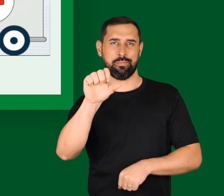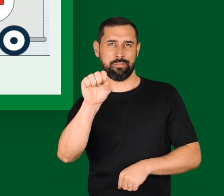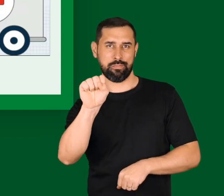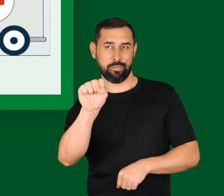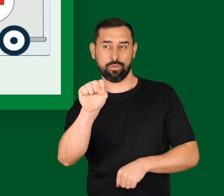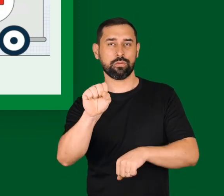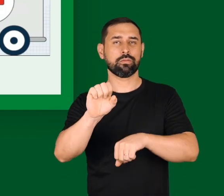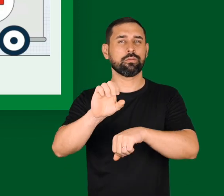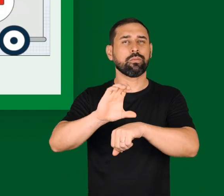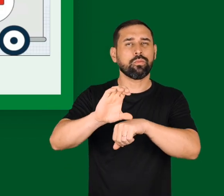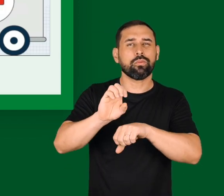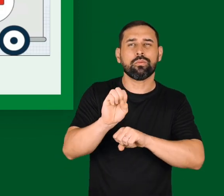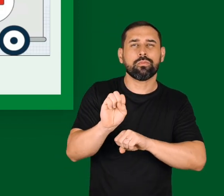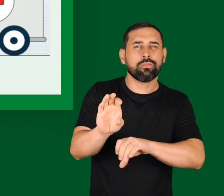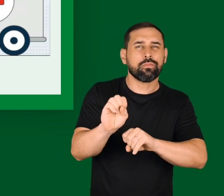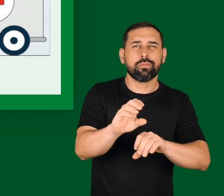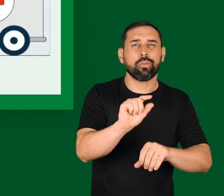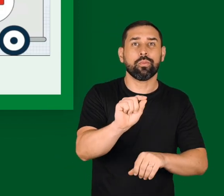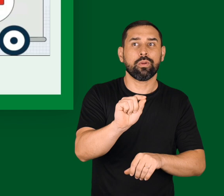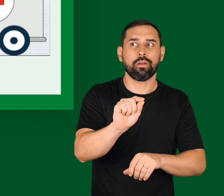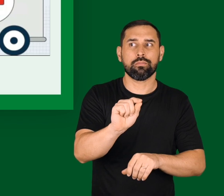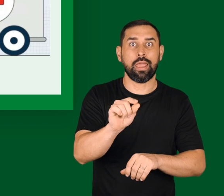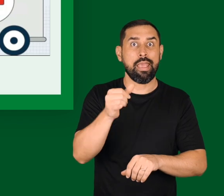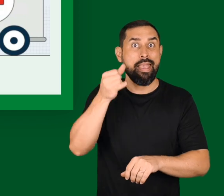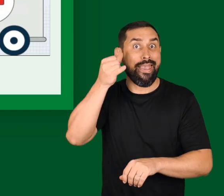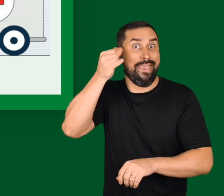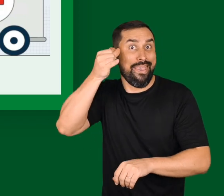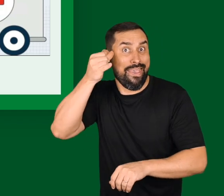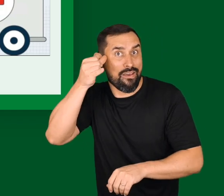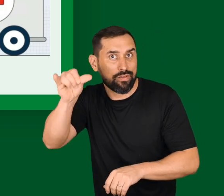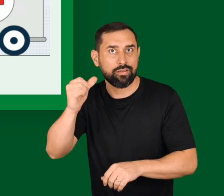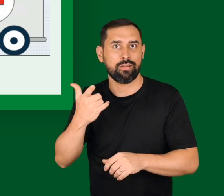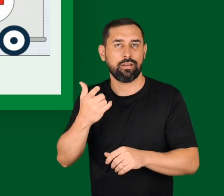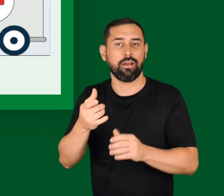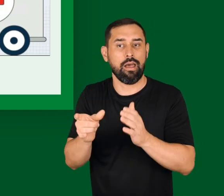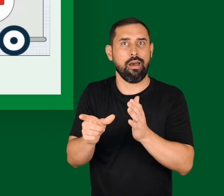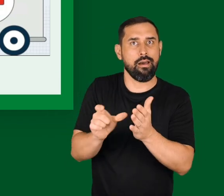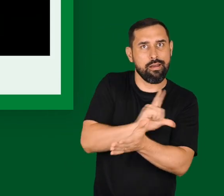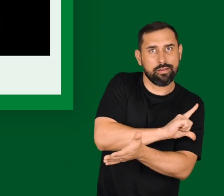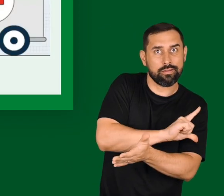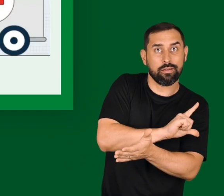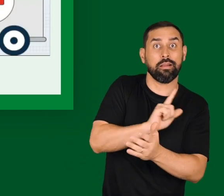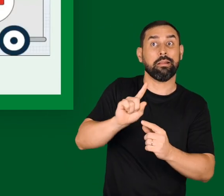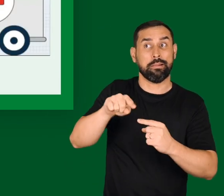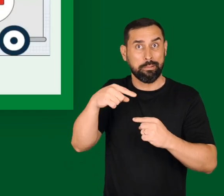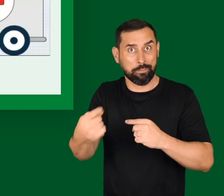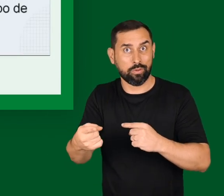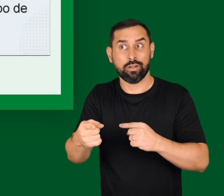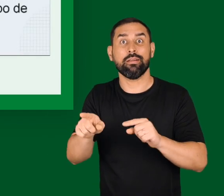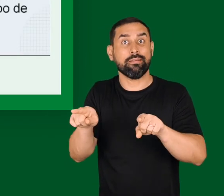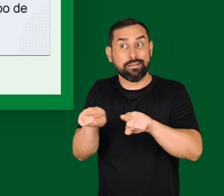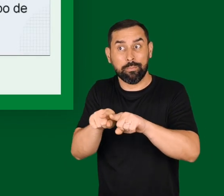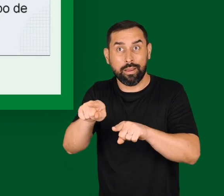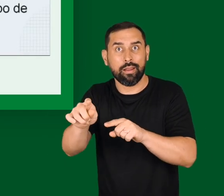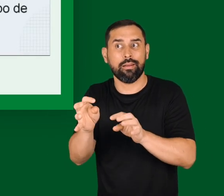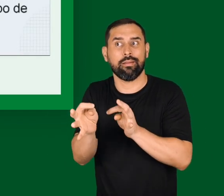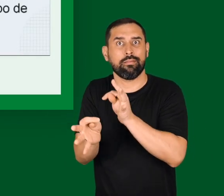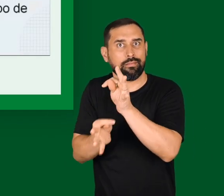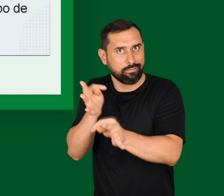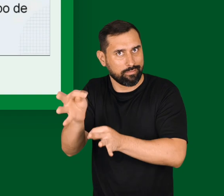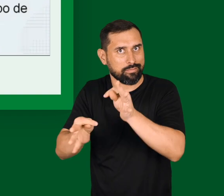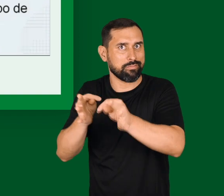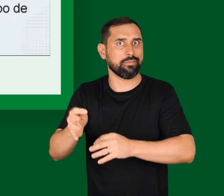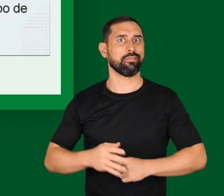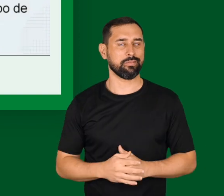treinar vocês para o reconhecimento precoce, prevenção e o tratamento da reanimação.